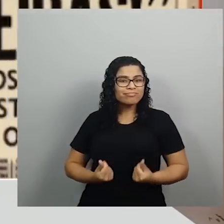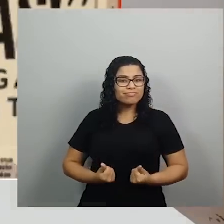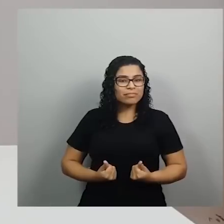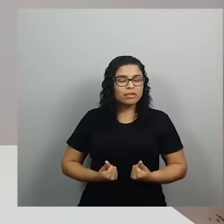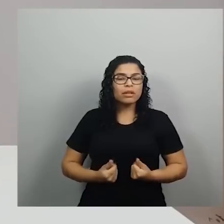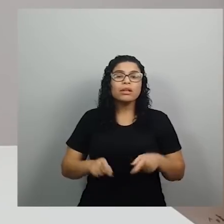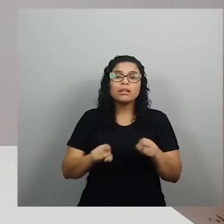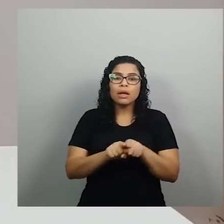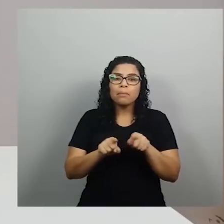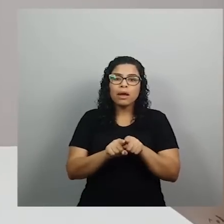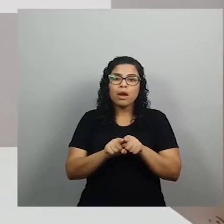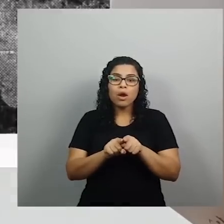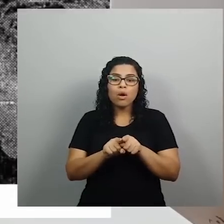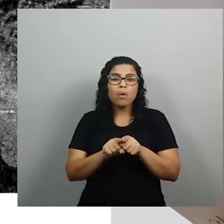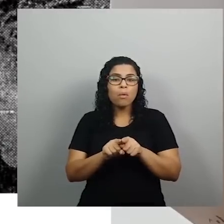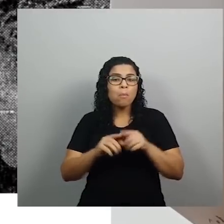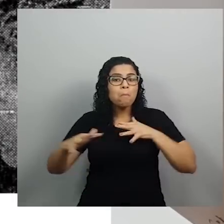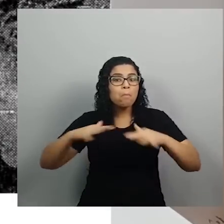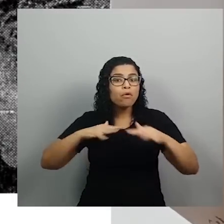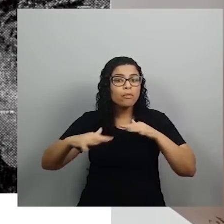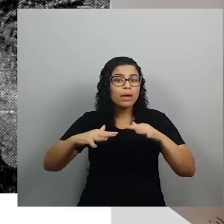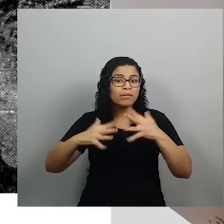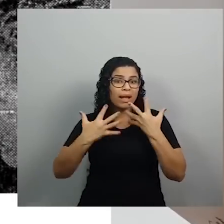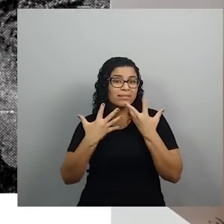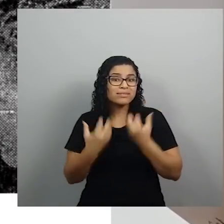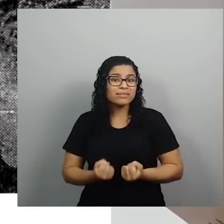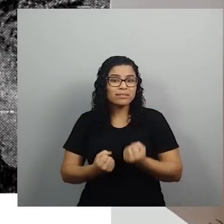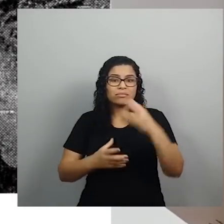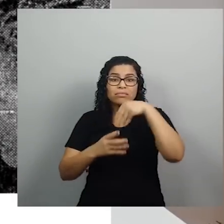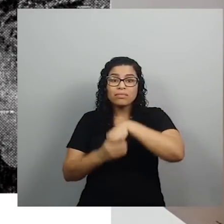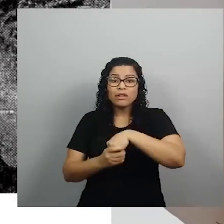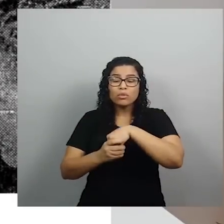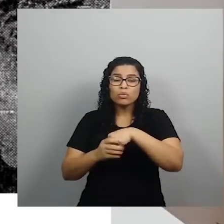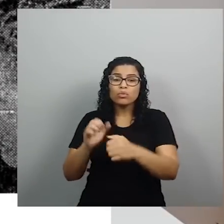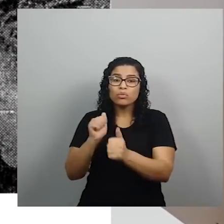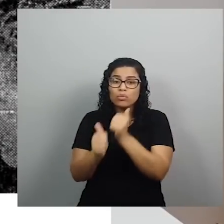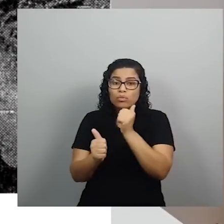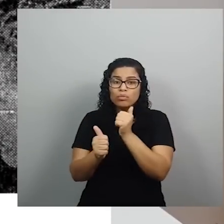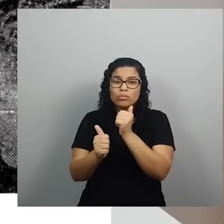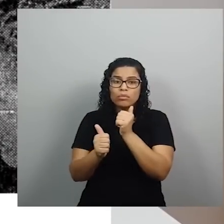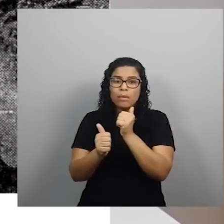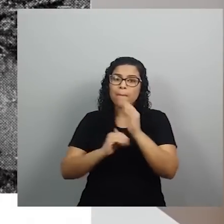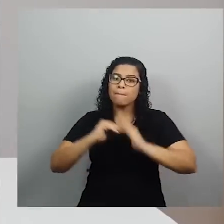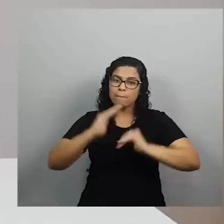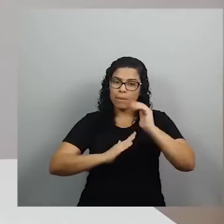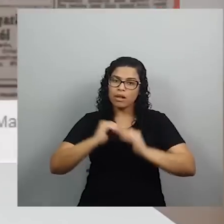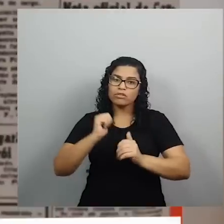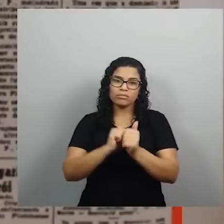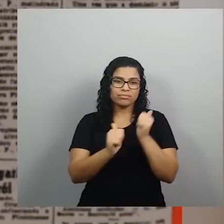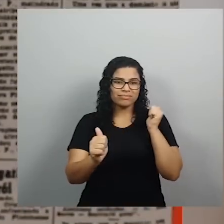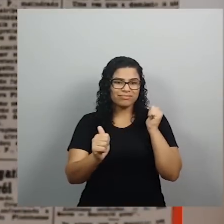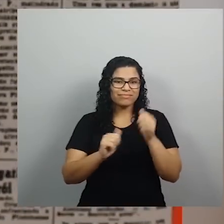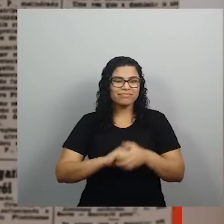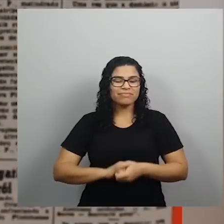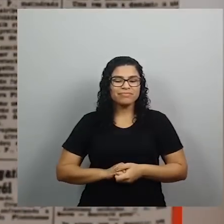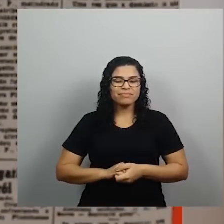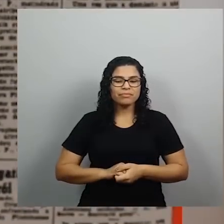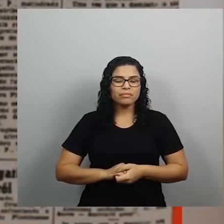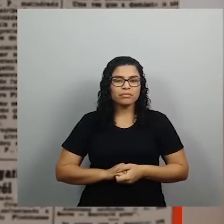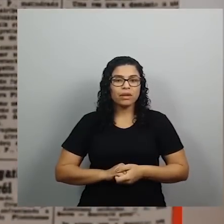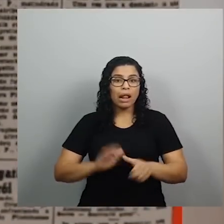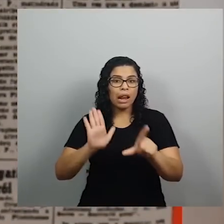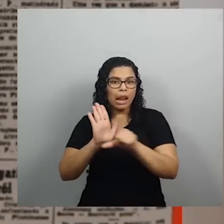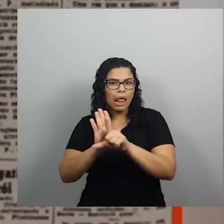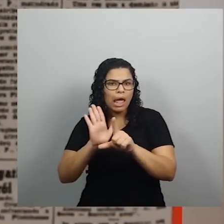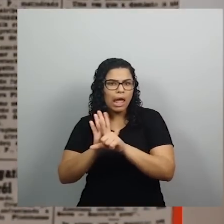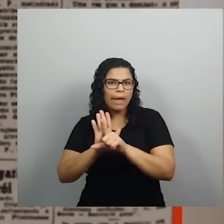um forte movimento contrário à aceitação dela no futebol como prática esportiva. Utilizando-se de leis